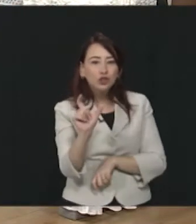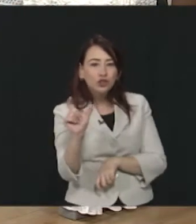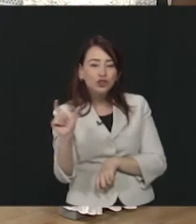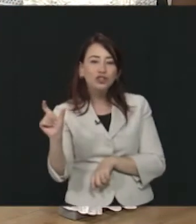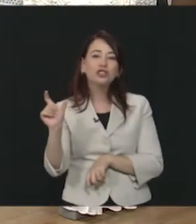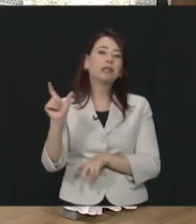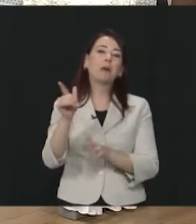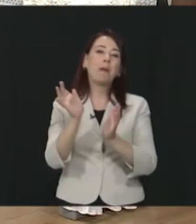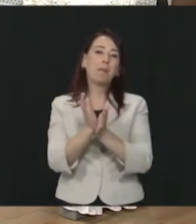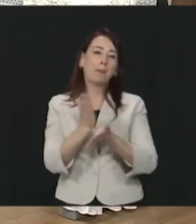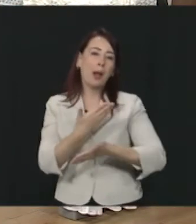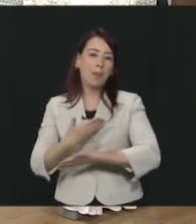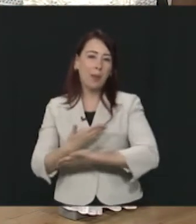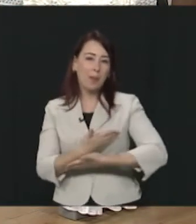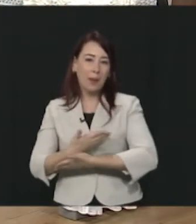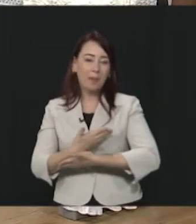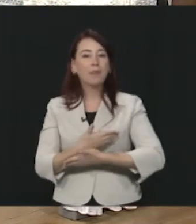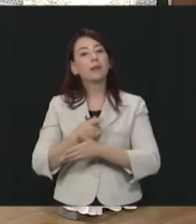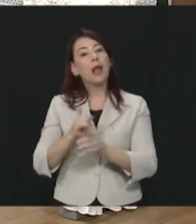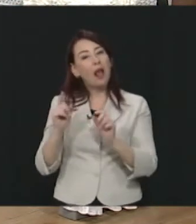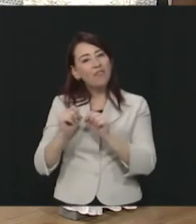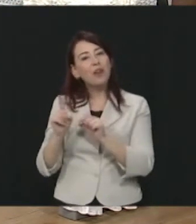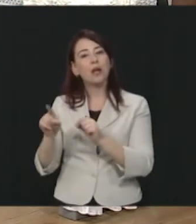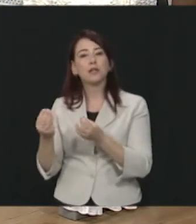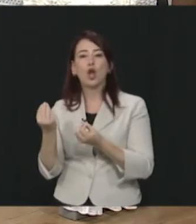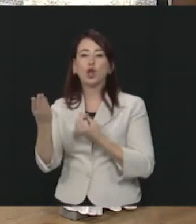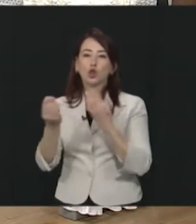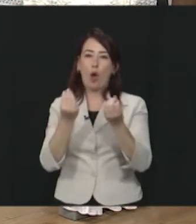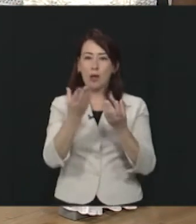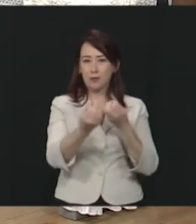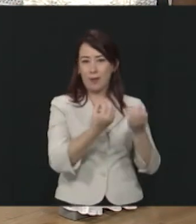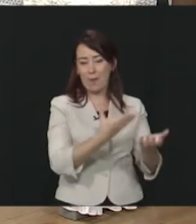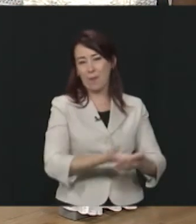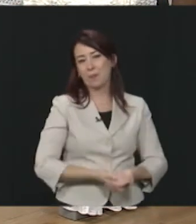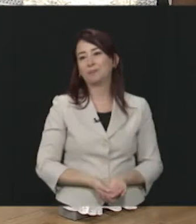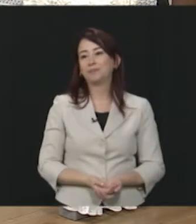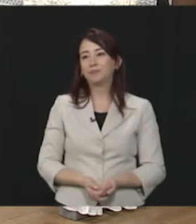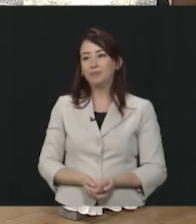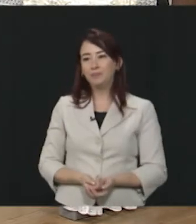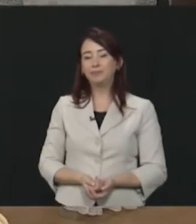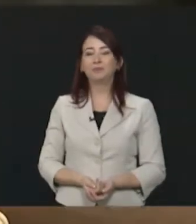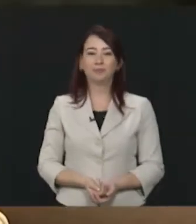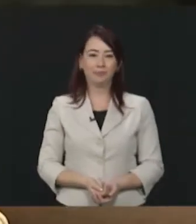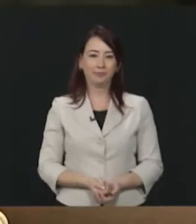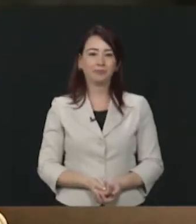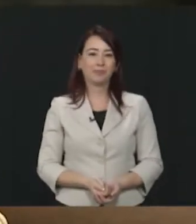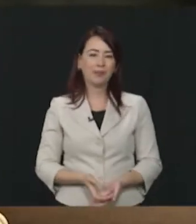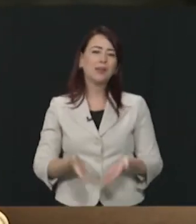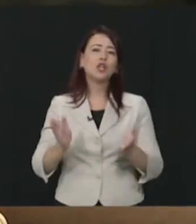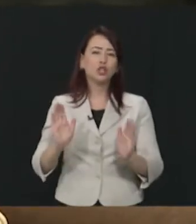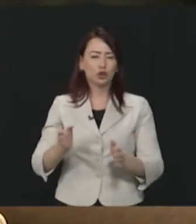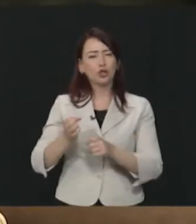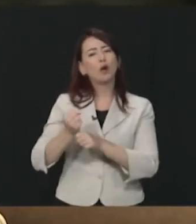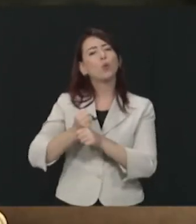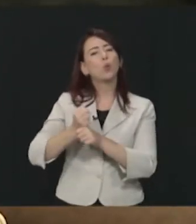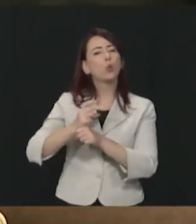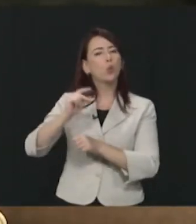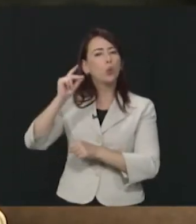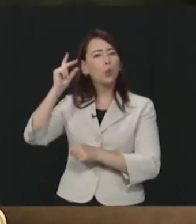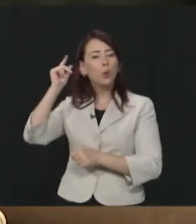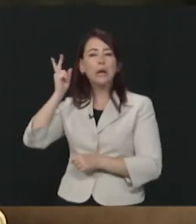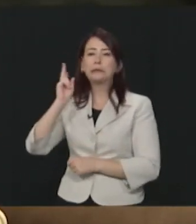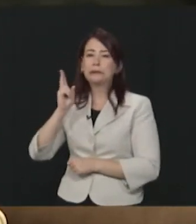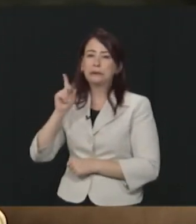a maternidade. Para doação. Que legal. É, a minha mãe tem essa tradição, né, há muitos anos, de